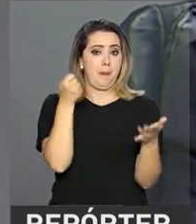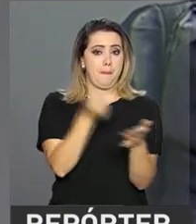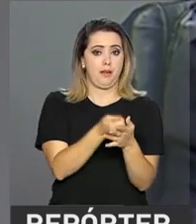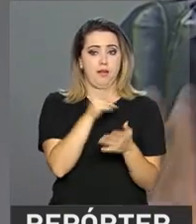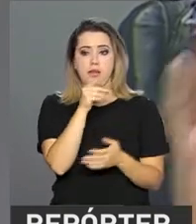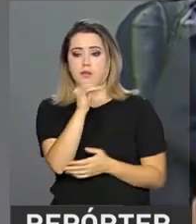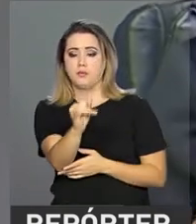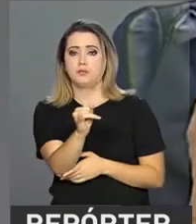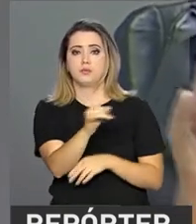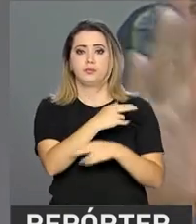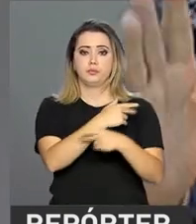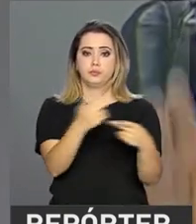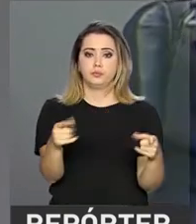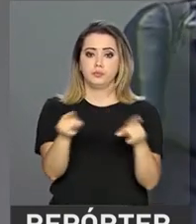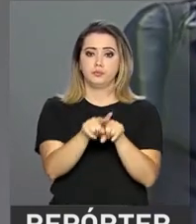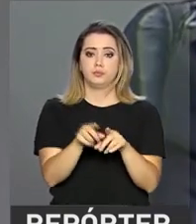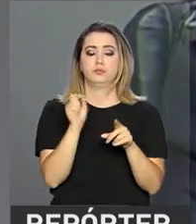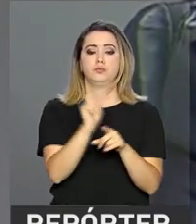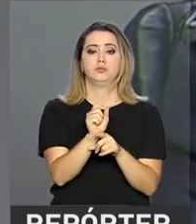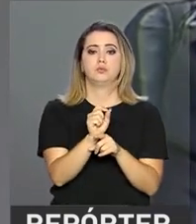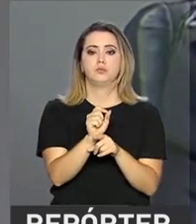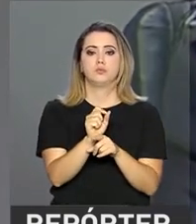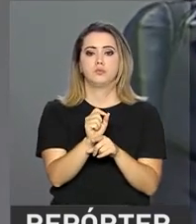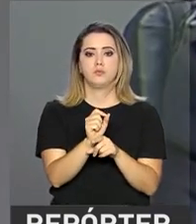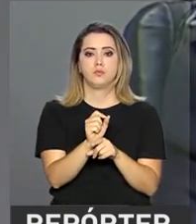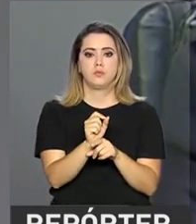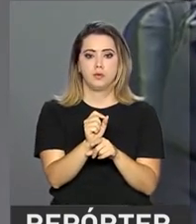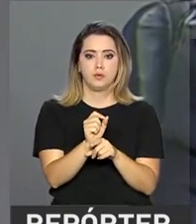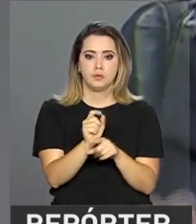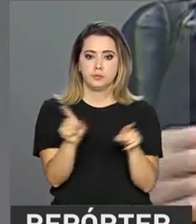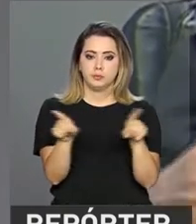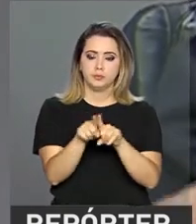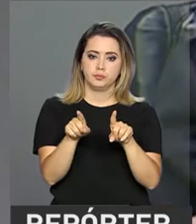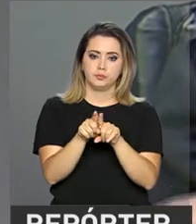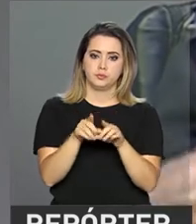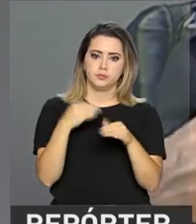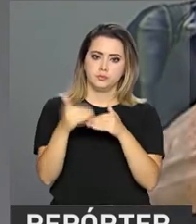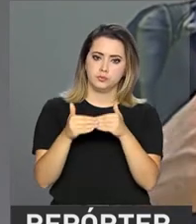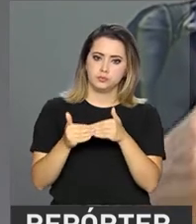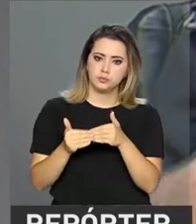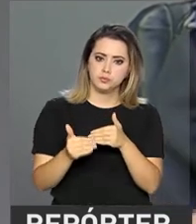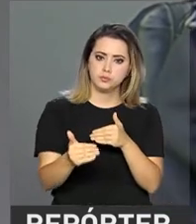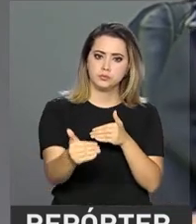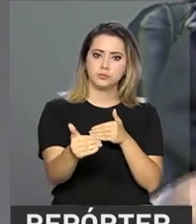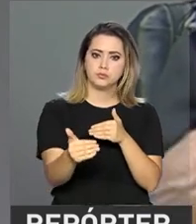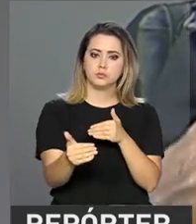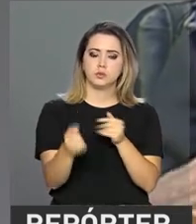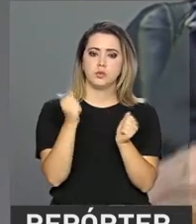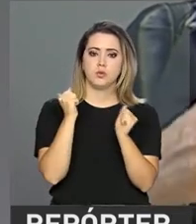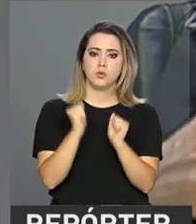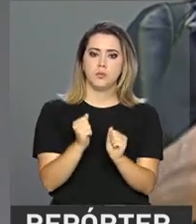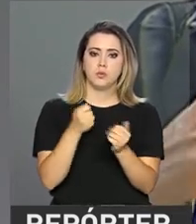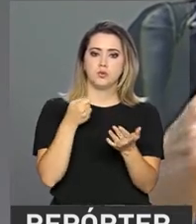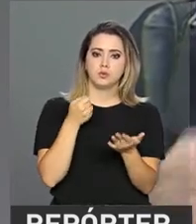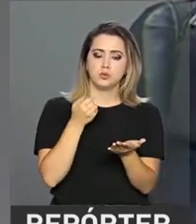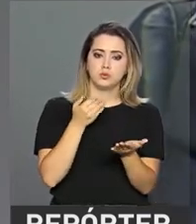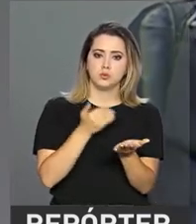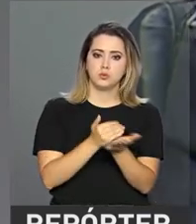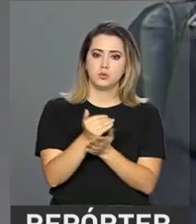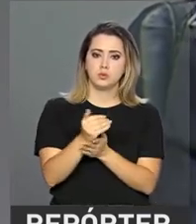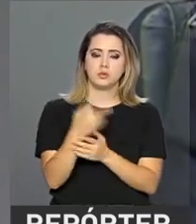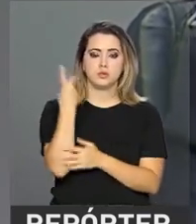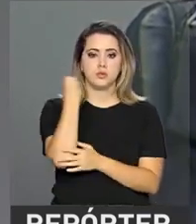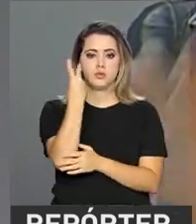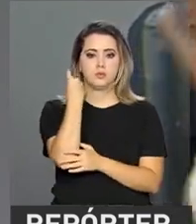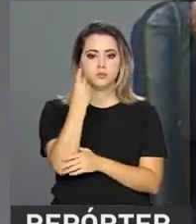aposentadorias etc o fato é que a partir daí o estado começa a voltar à